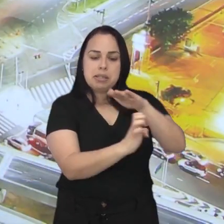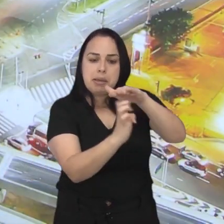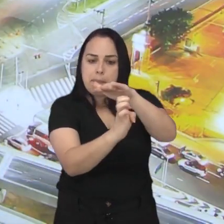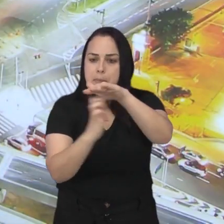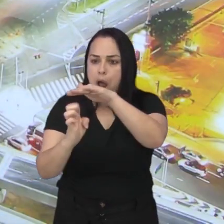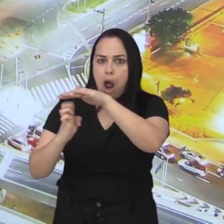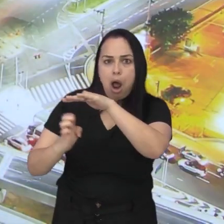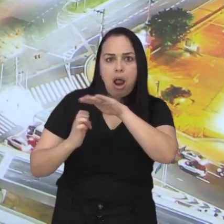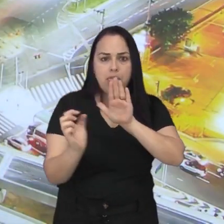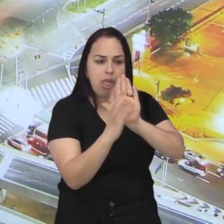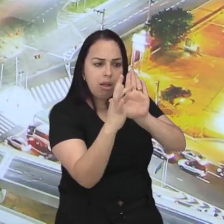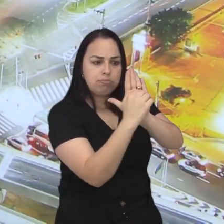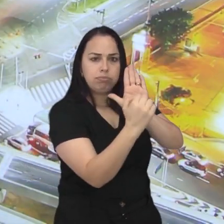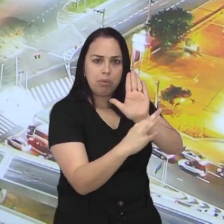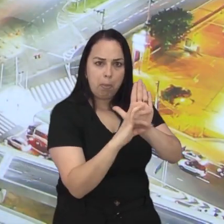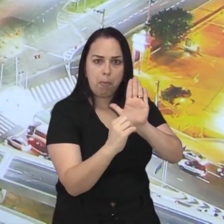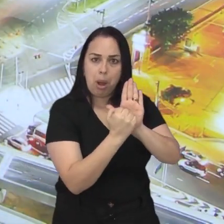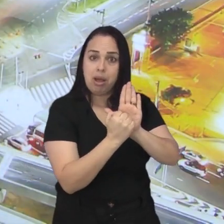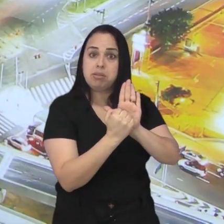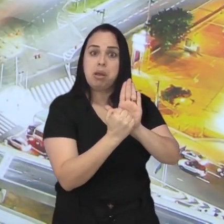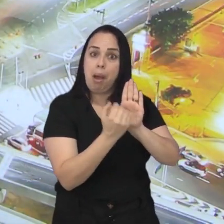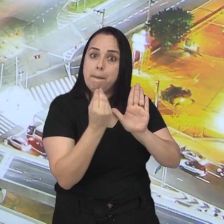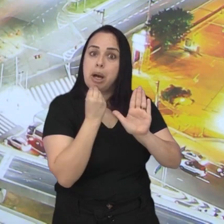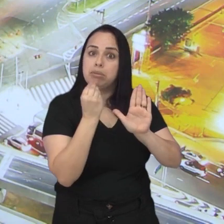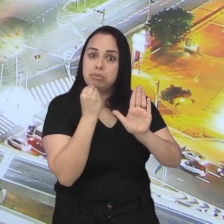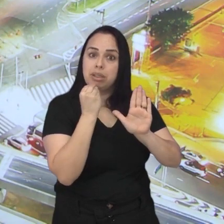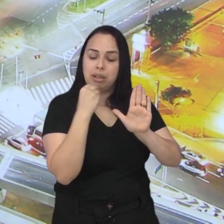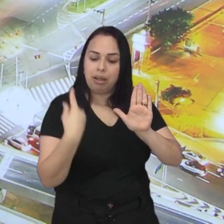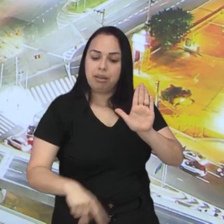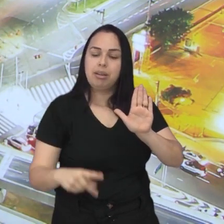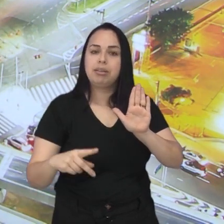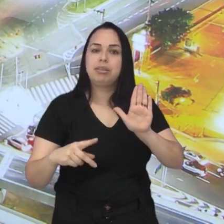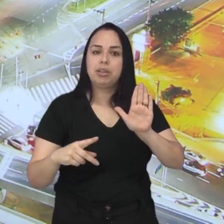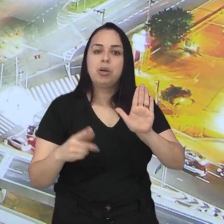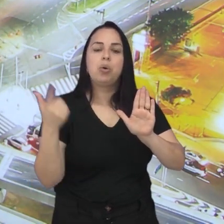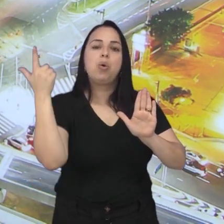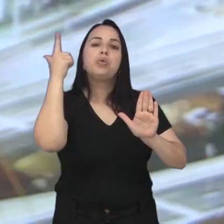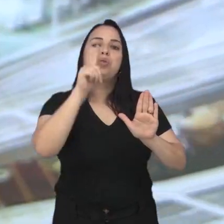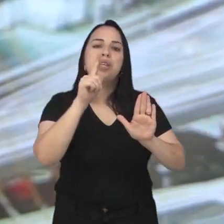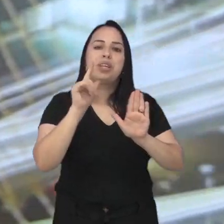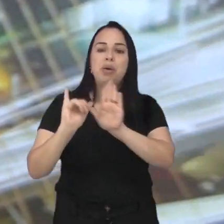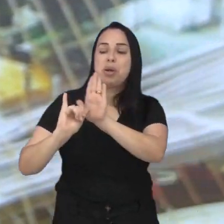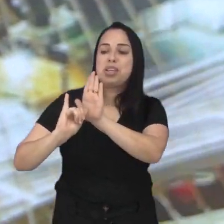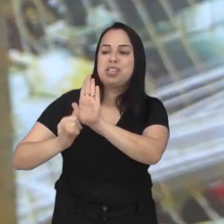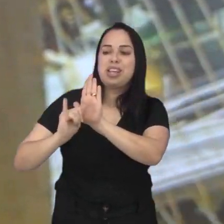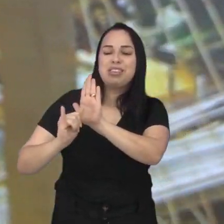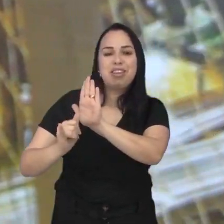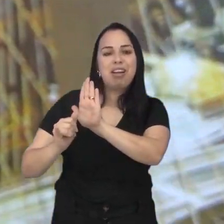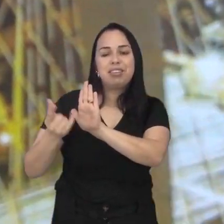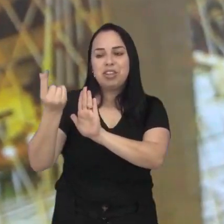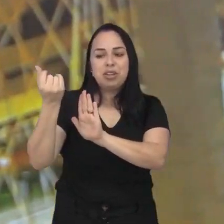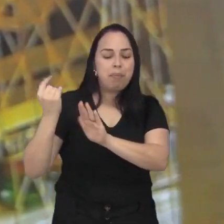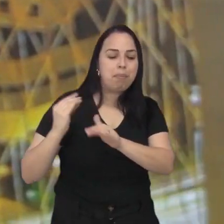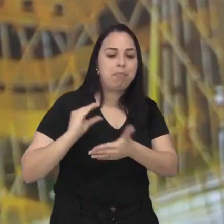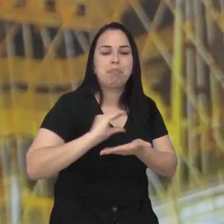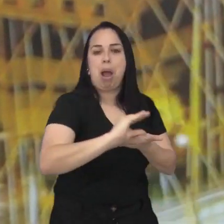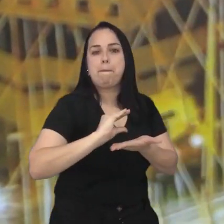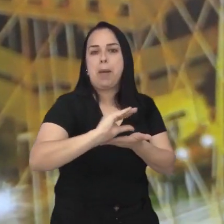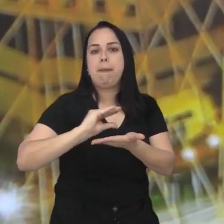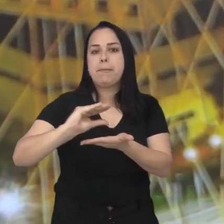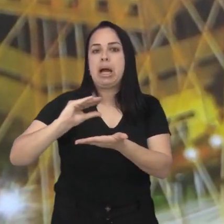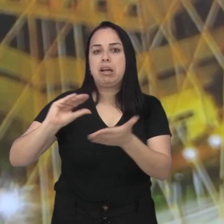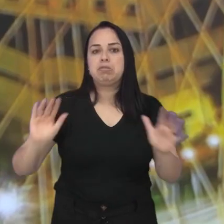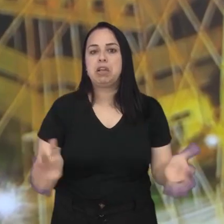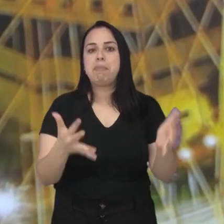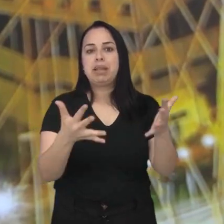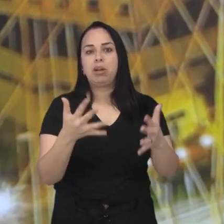de estabelecimentos cadastrados, maiores são as chances de o município acessar editais de investimentos para fomentar